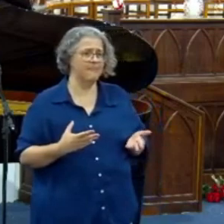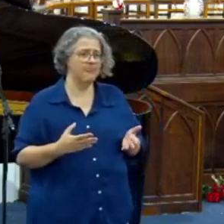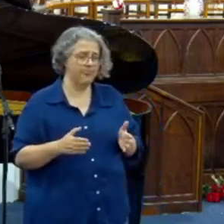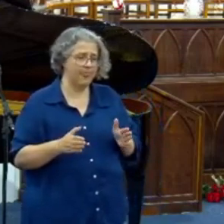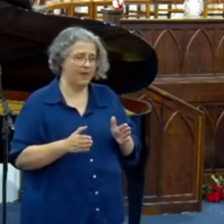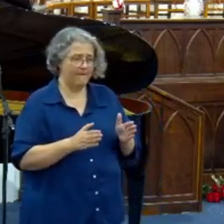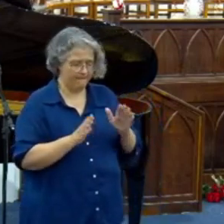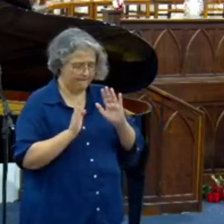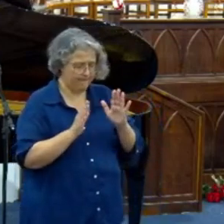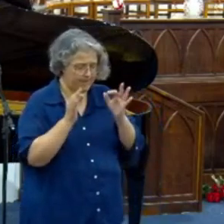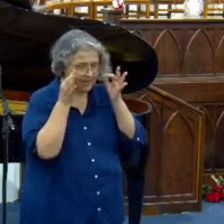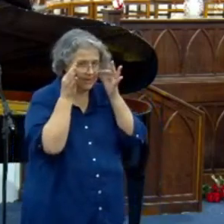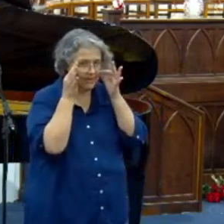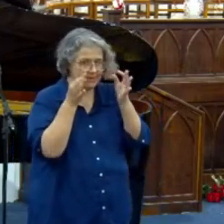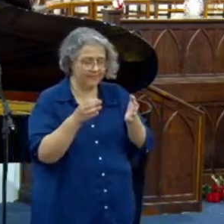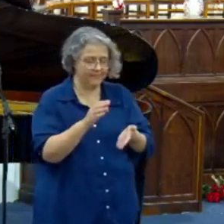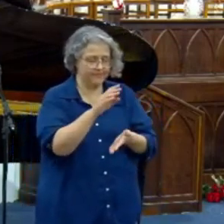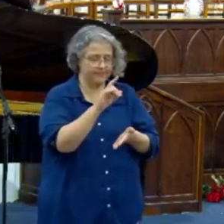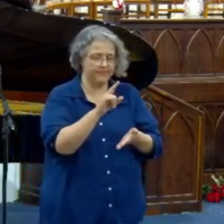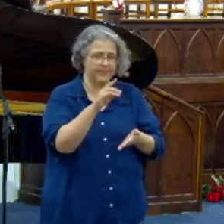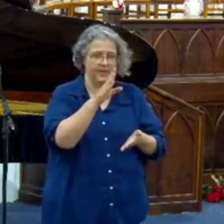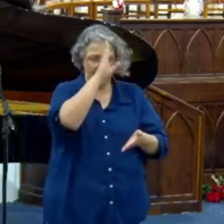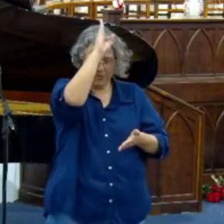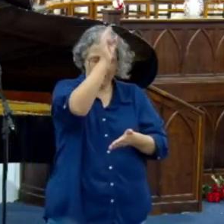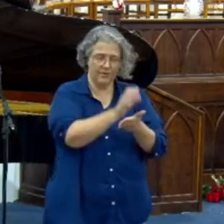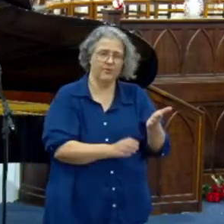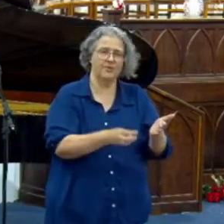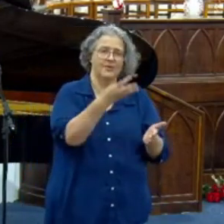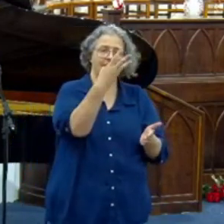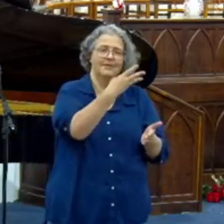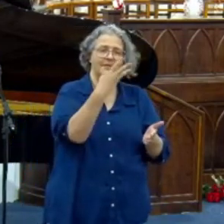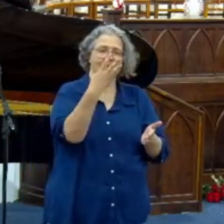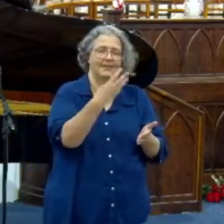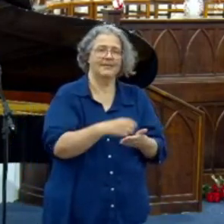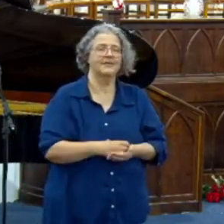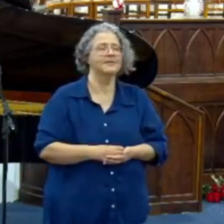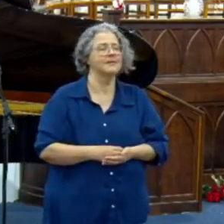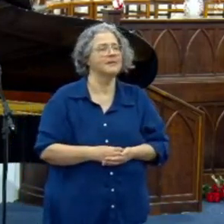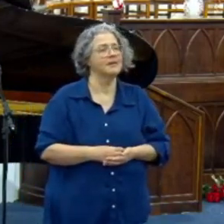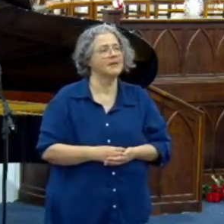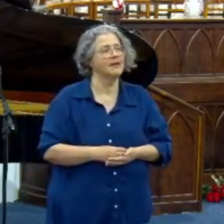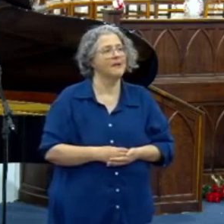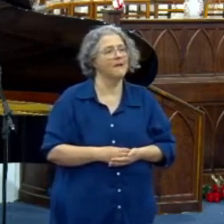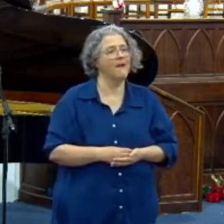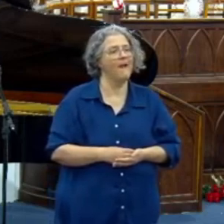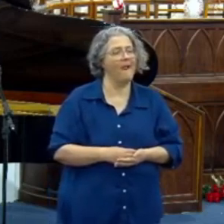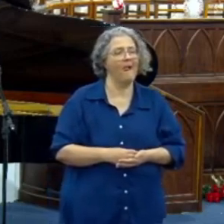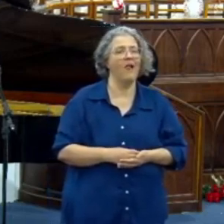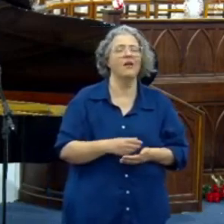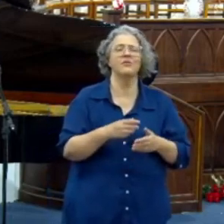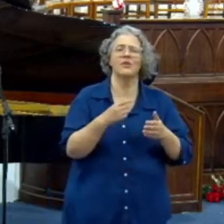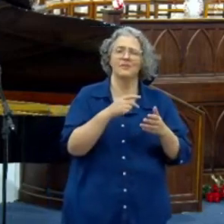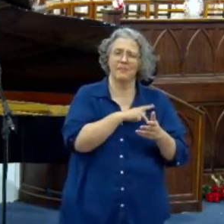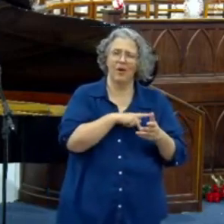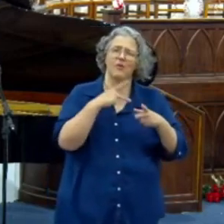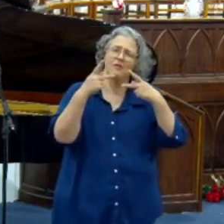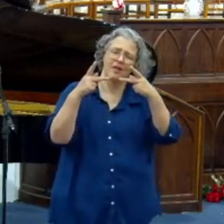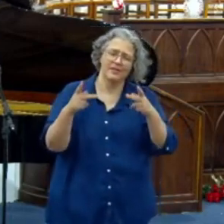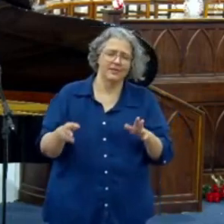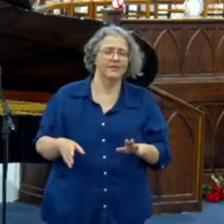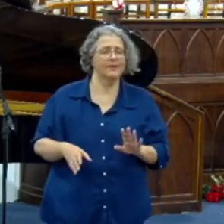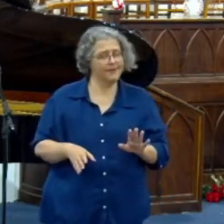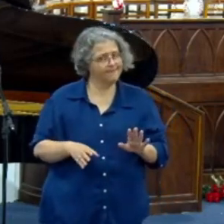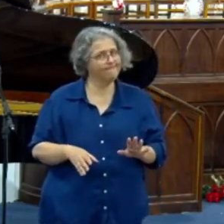raciocínio. De Romanos 3, versículos 10 e 11, nós vamos ver Paulo dizendo, olha, é tão diferente